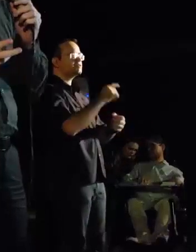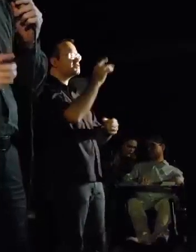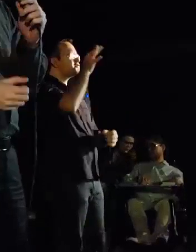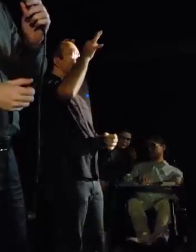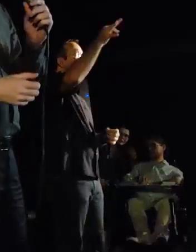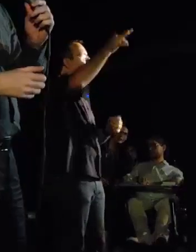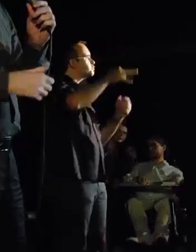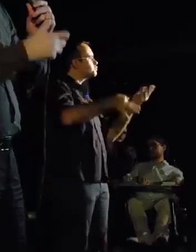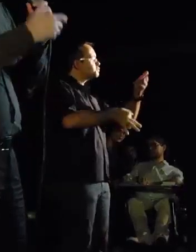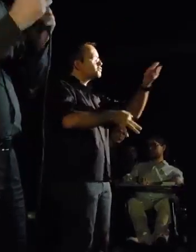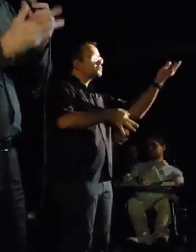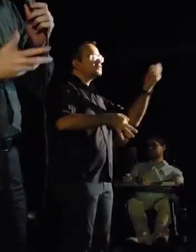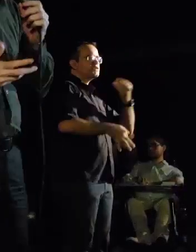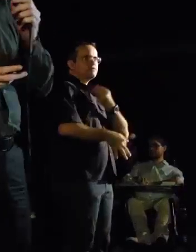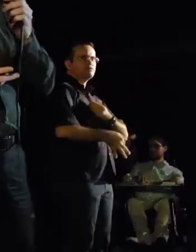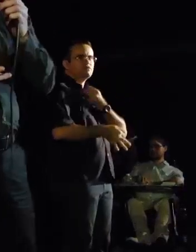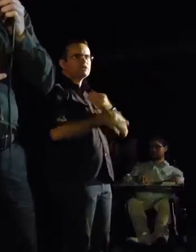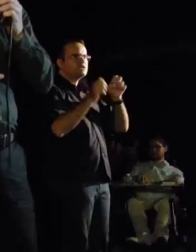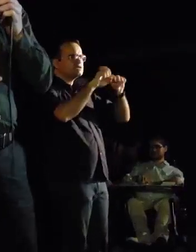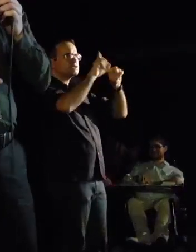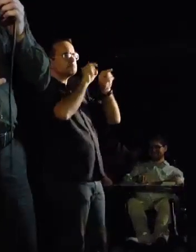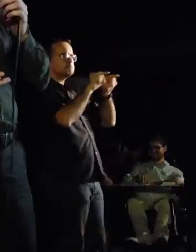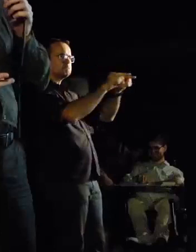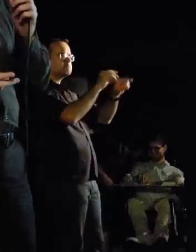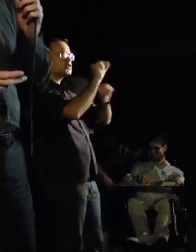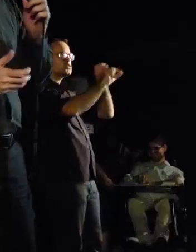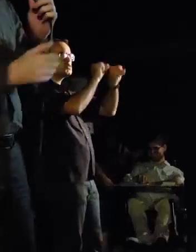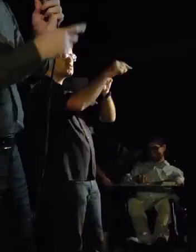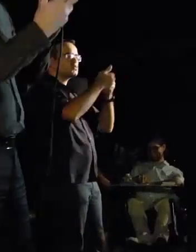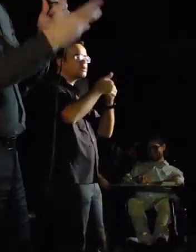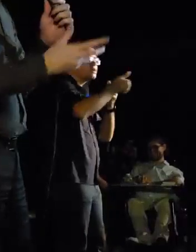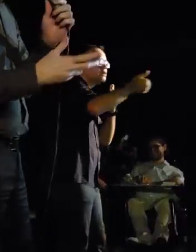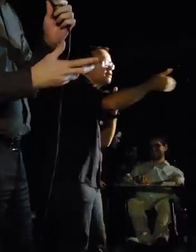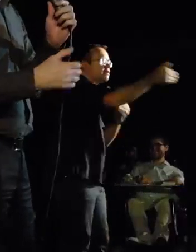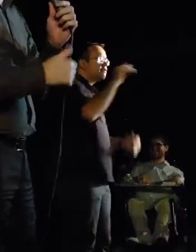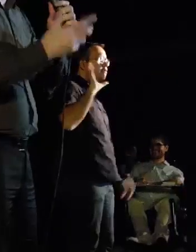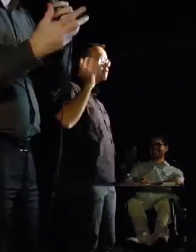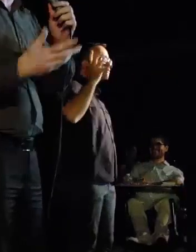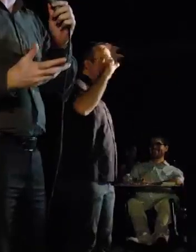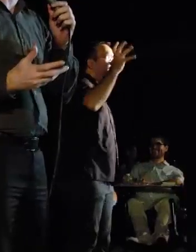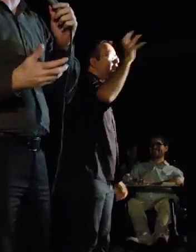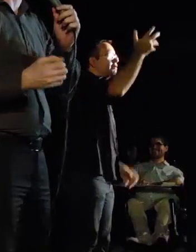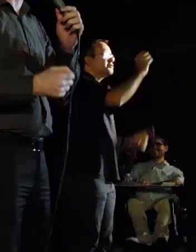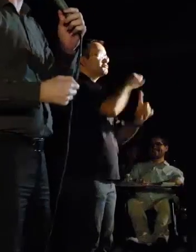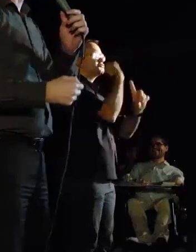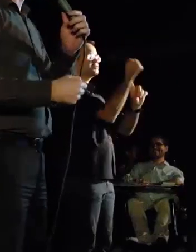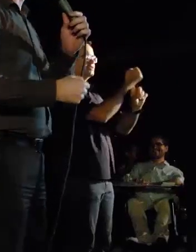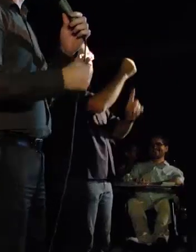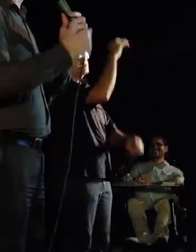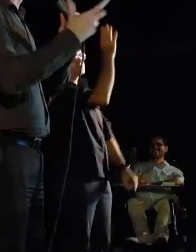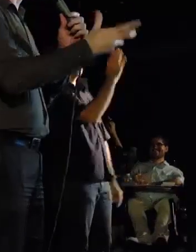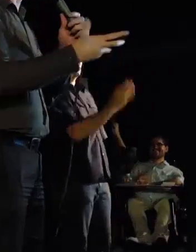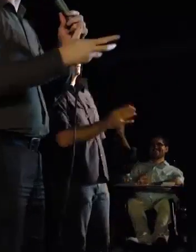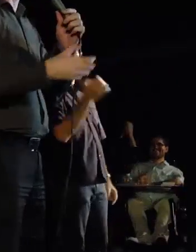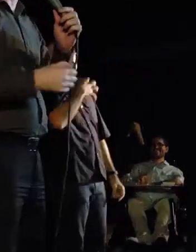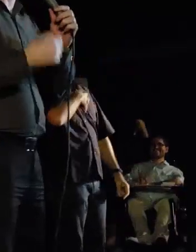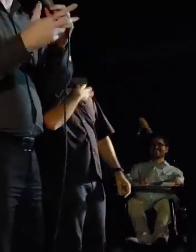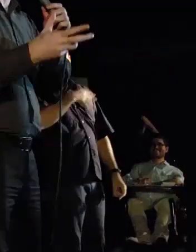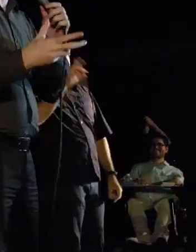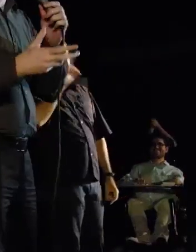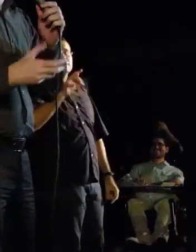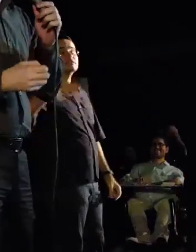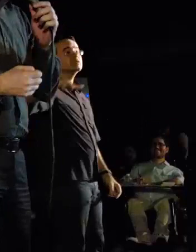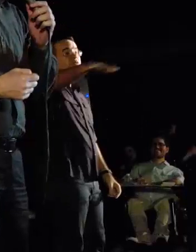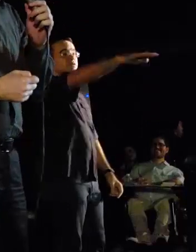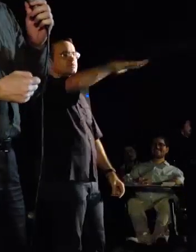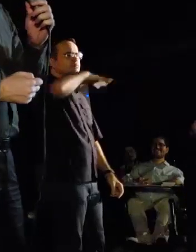nossas vidas, ao que será da sociedade brasileira. Todos vocês, eu tenho certeza absoluta, que têm a percepção de que